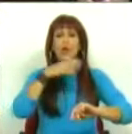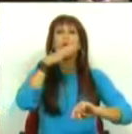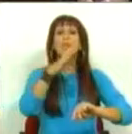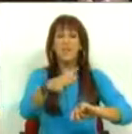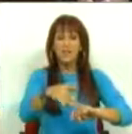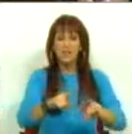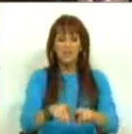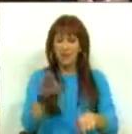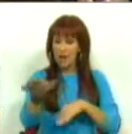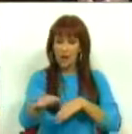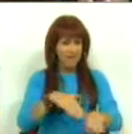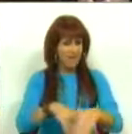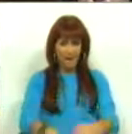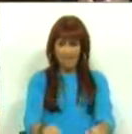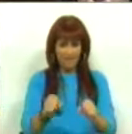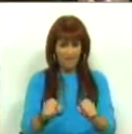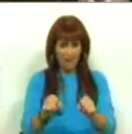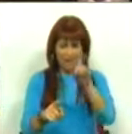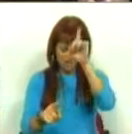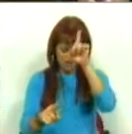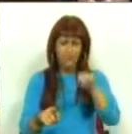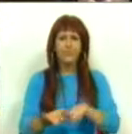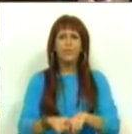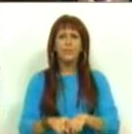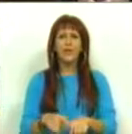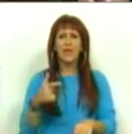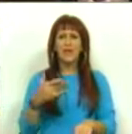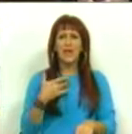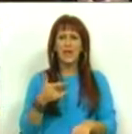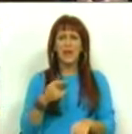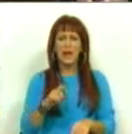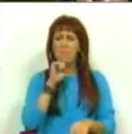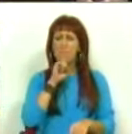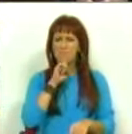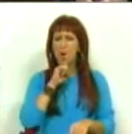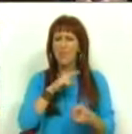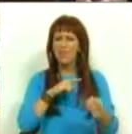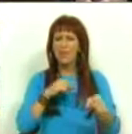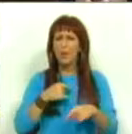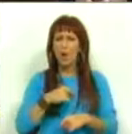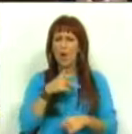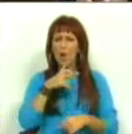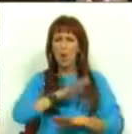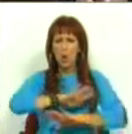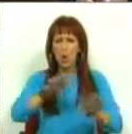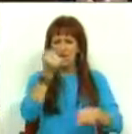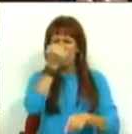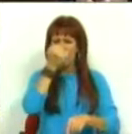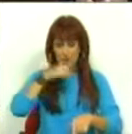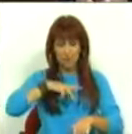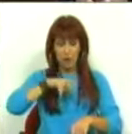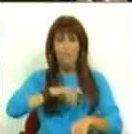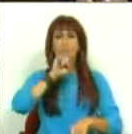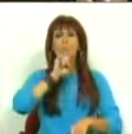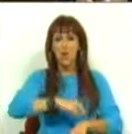acrescentei que, se nada fosse feito, a TDT em Portugal arriscava-se a ser um colossal